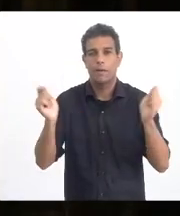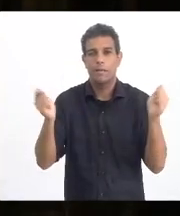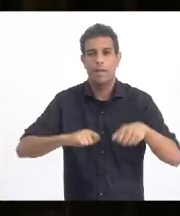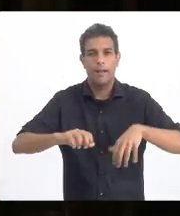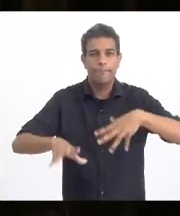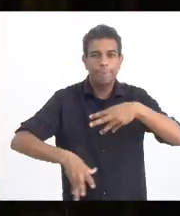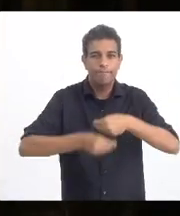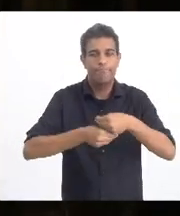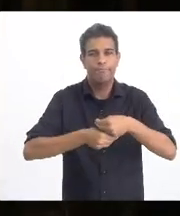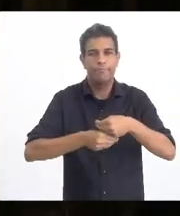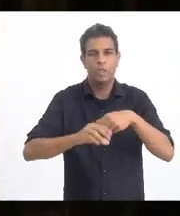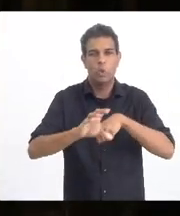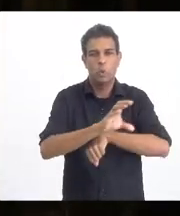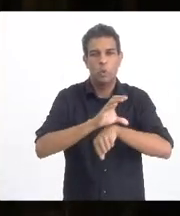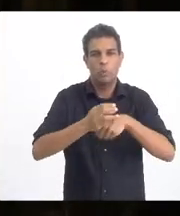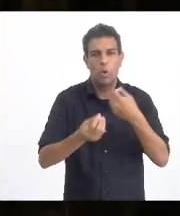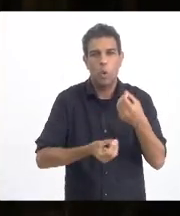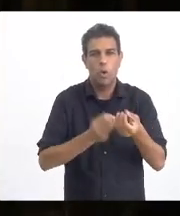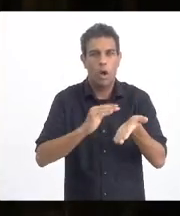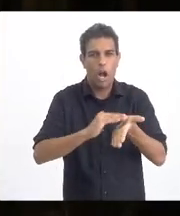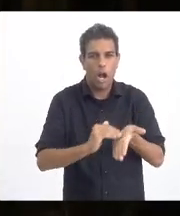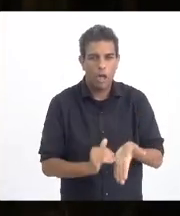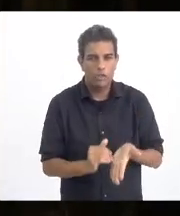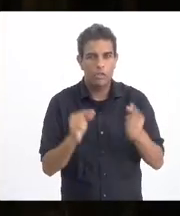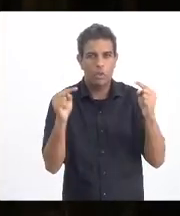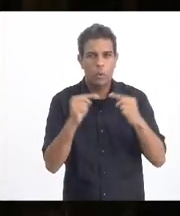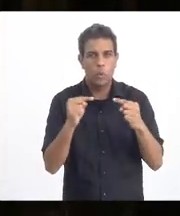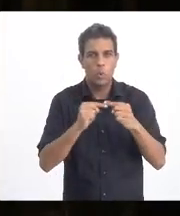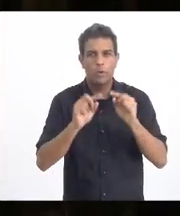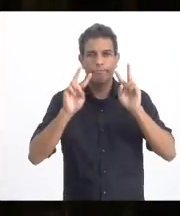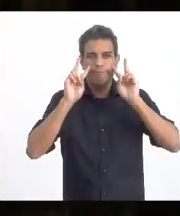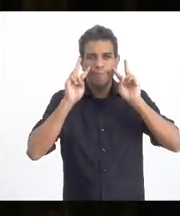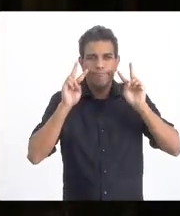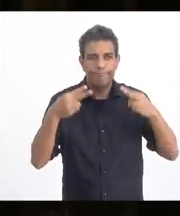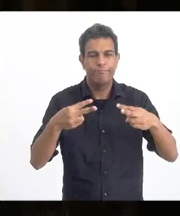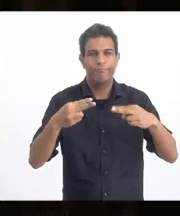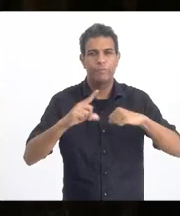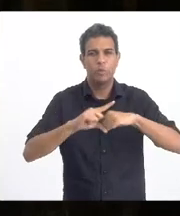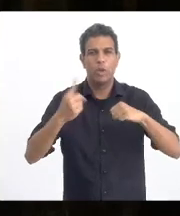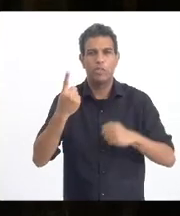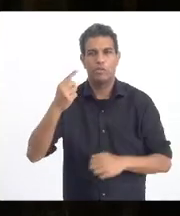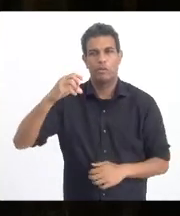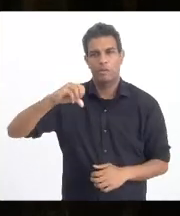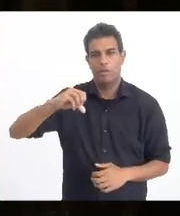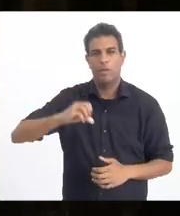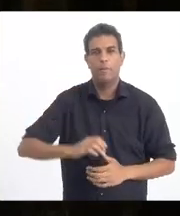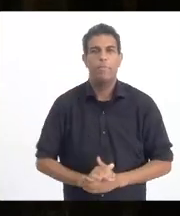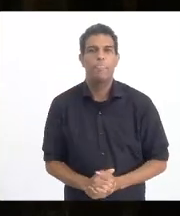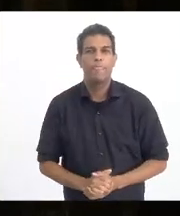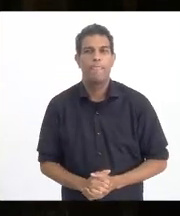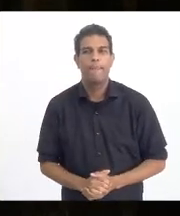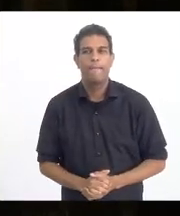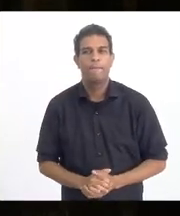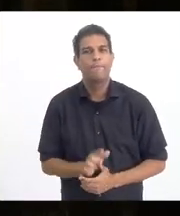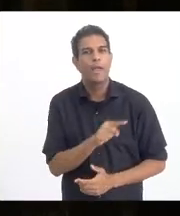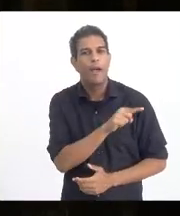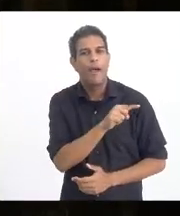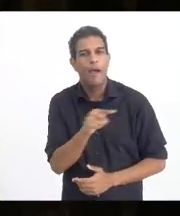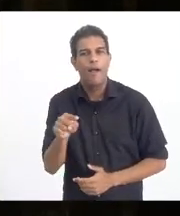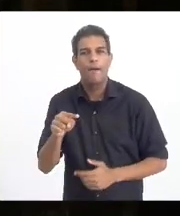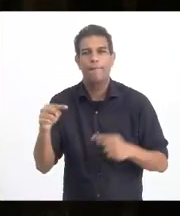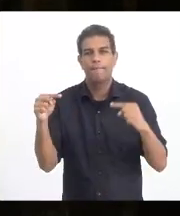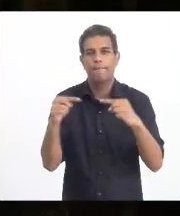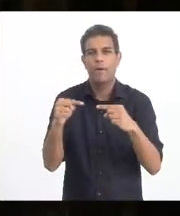emenda de que fosse tirada as menções e a referência ao artigo 19. Essa menção ao